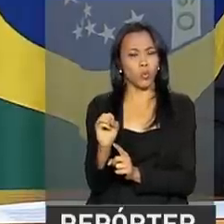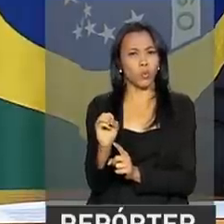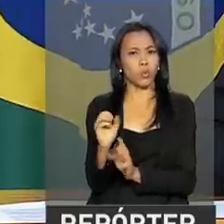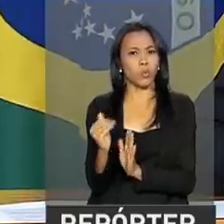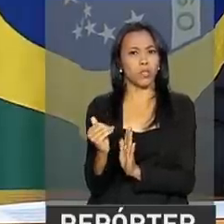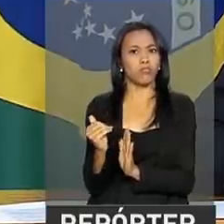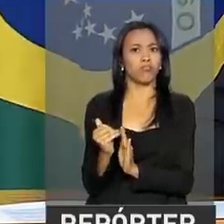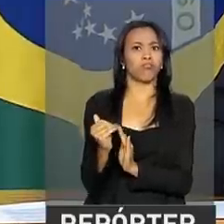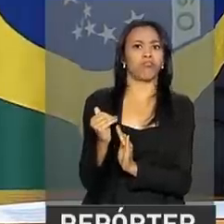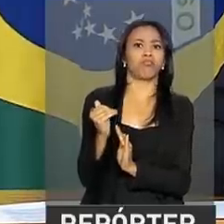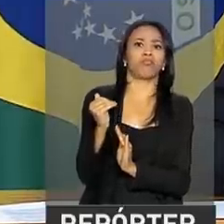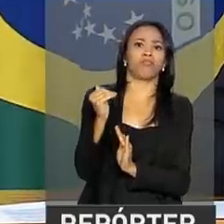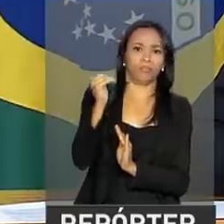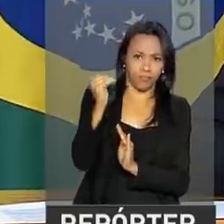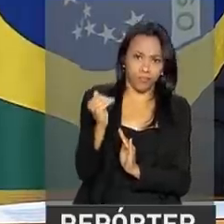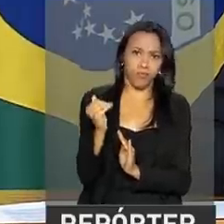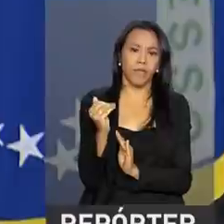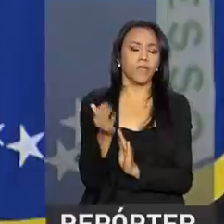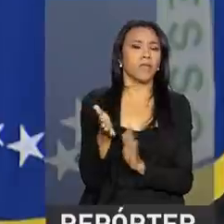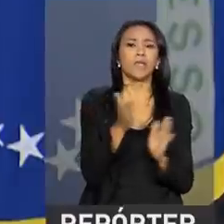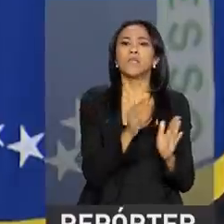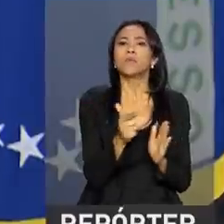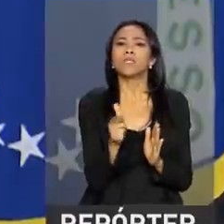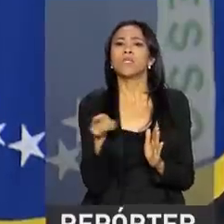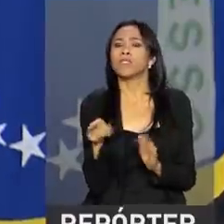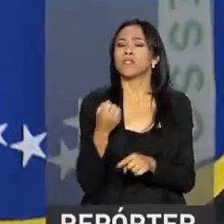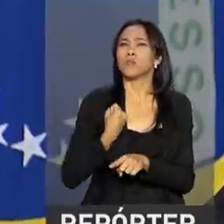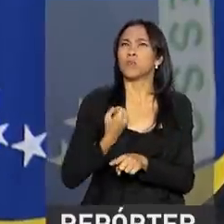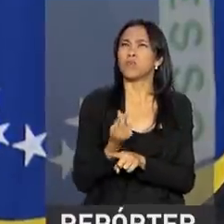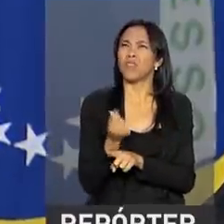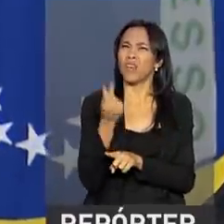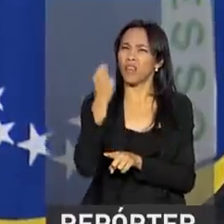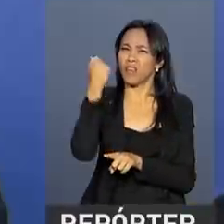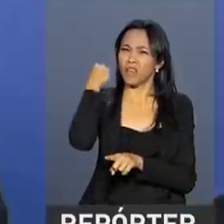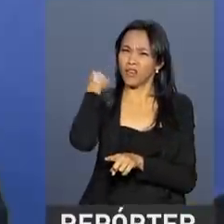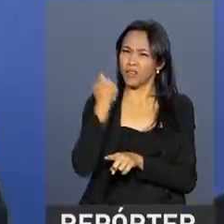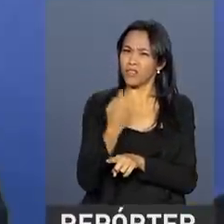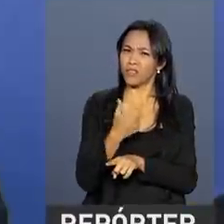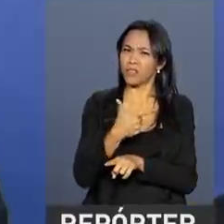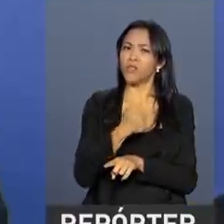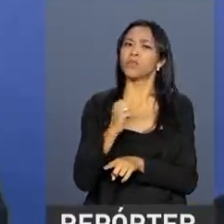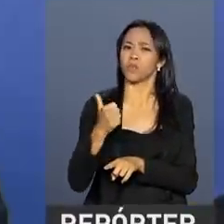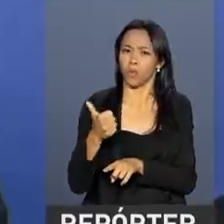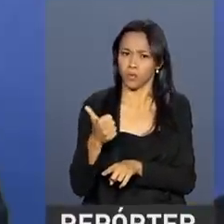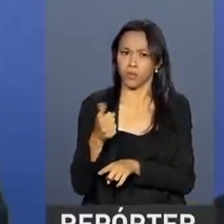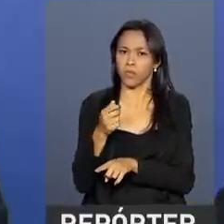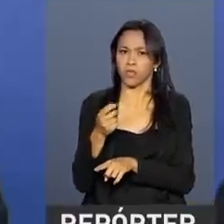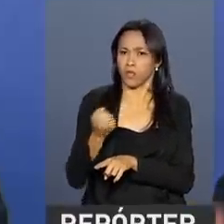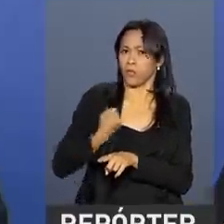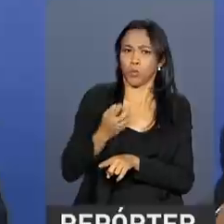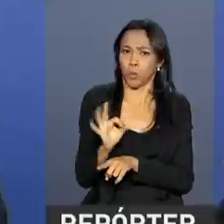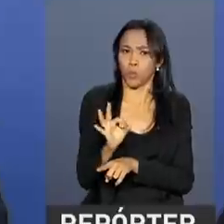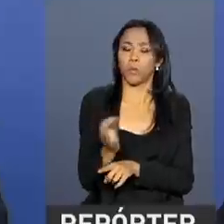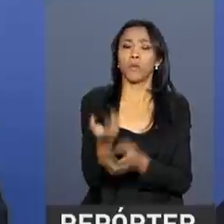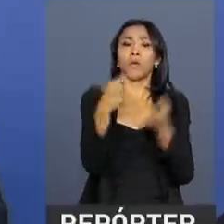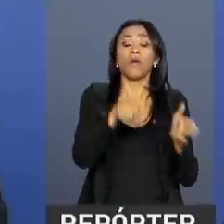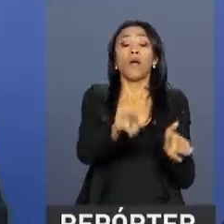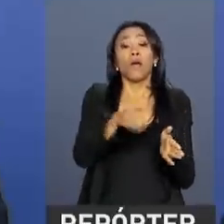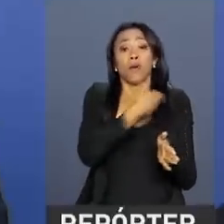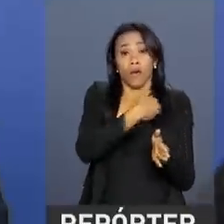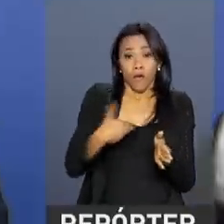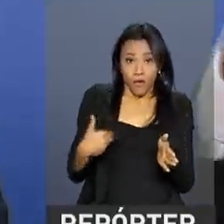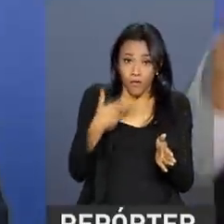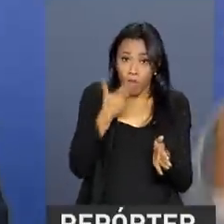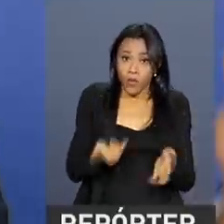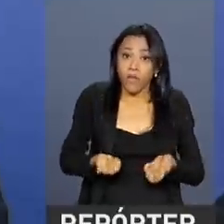de alta não há registro desse número desde 2011 meirelles afirmou ainda que o governo vai enviar o orçamento